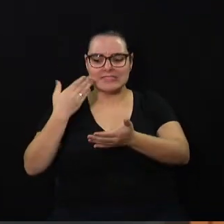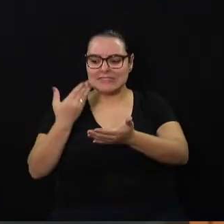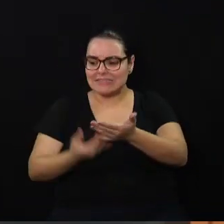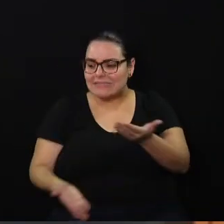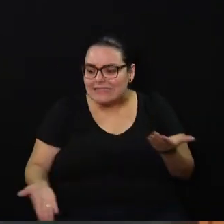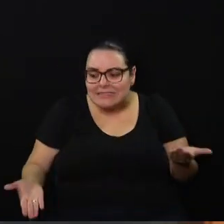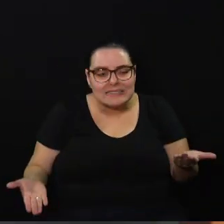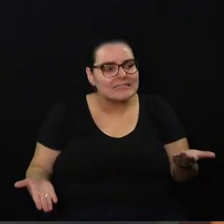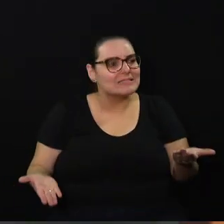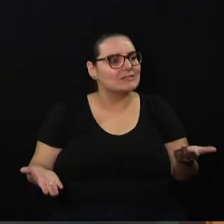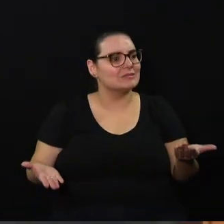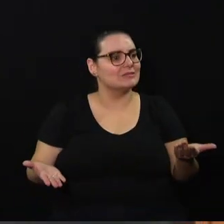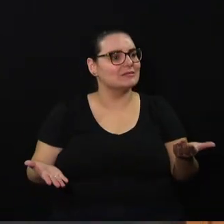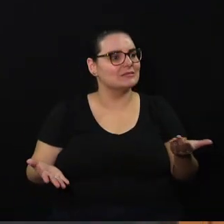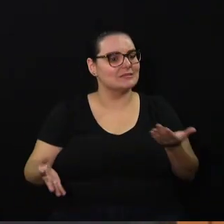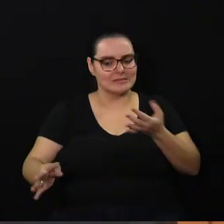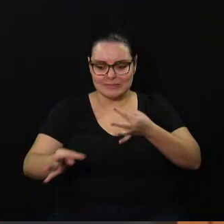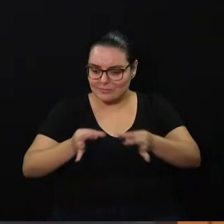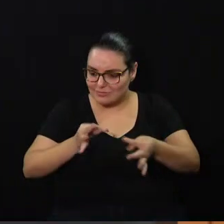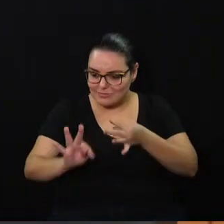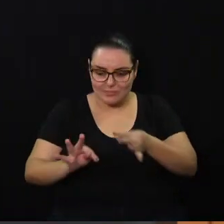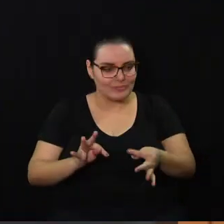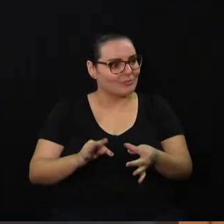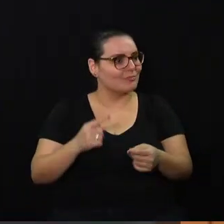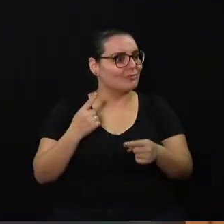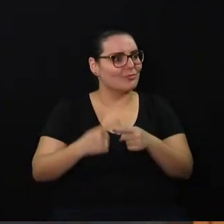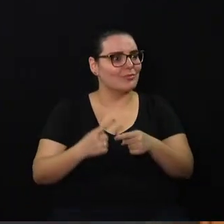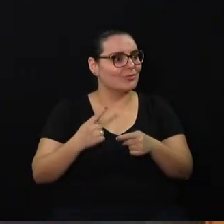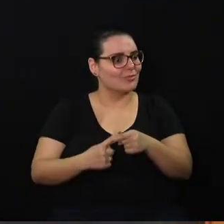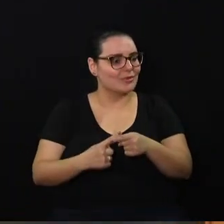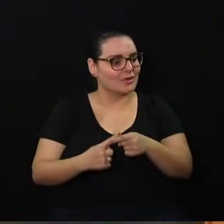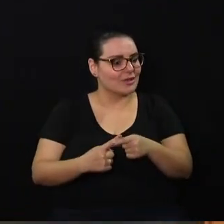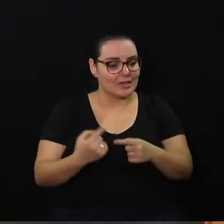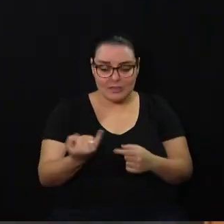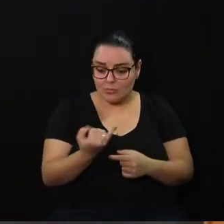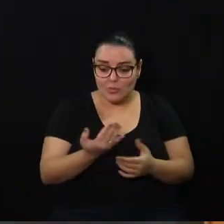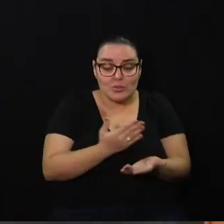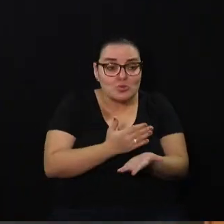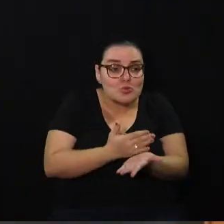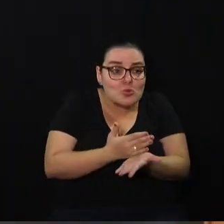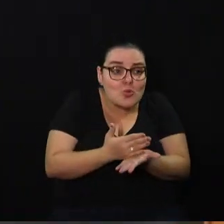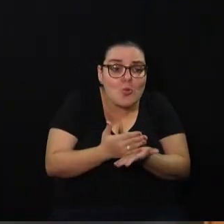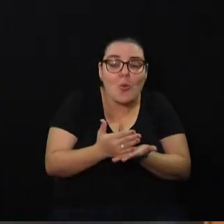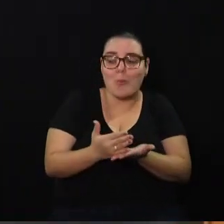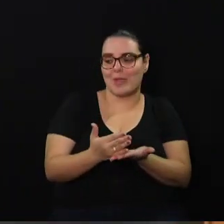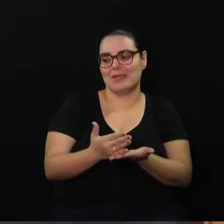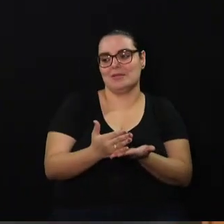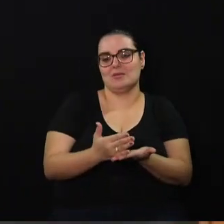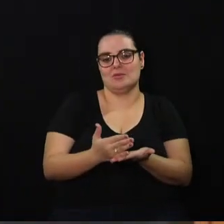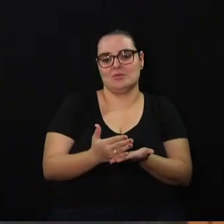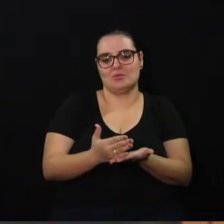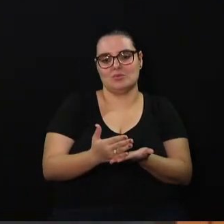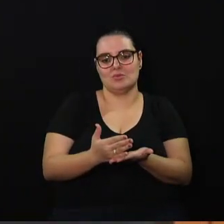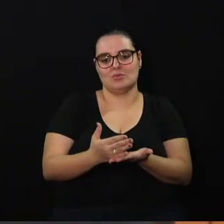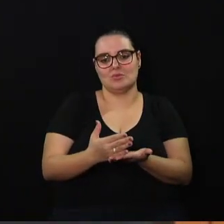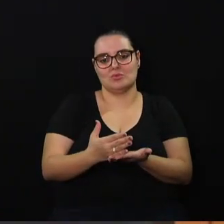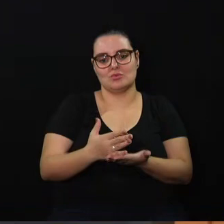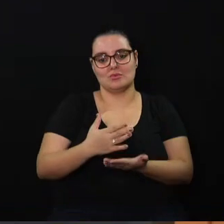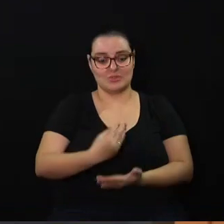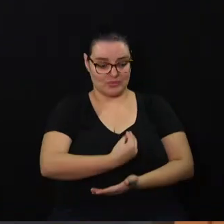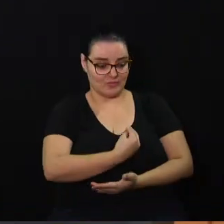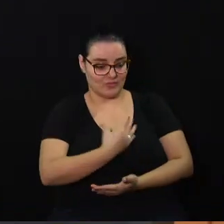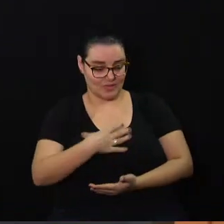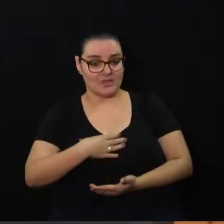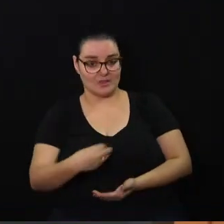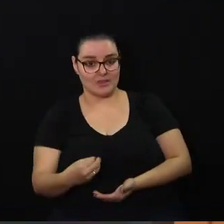meu filho deixou de ter no momento que era crucial num momento onde ele tinha uma